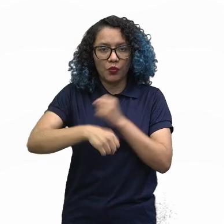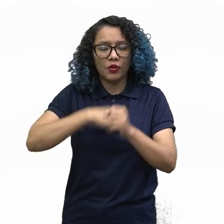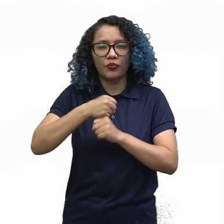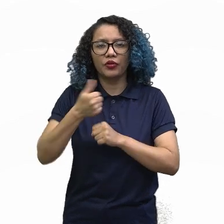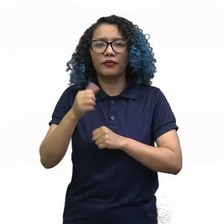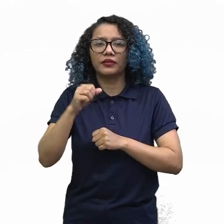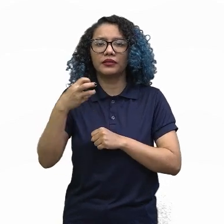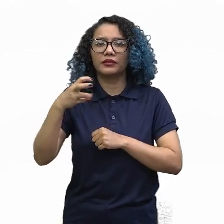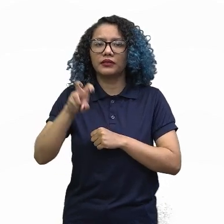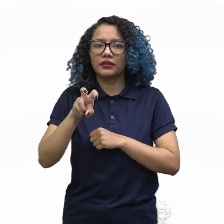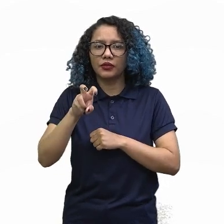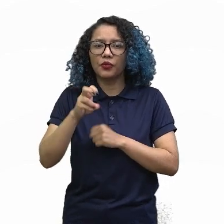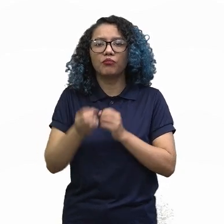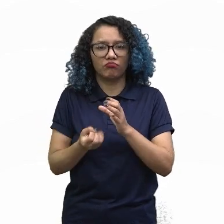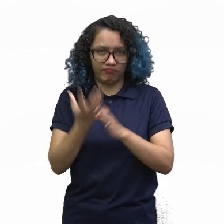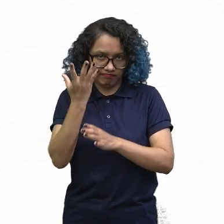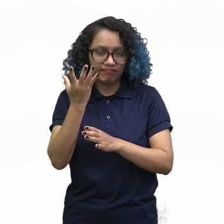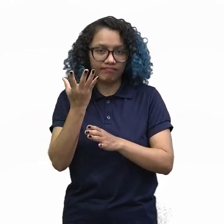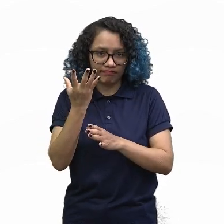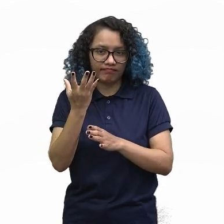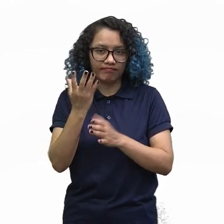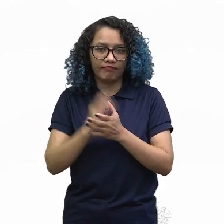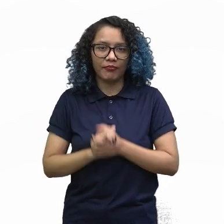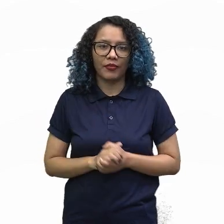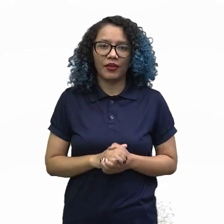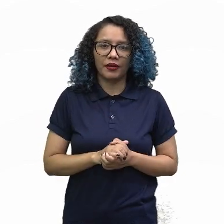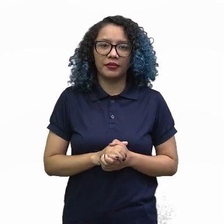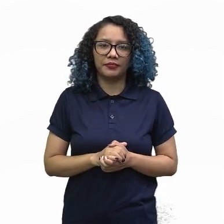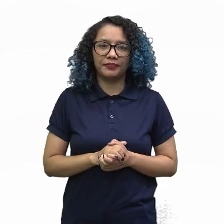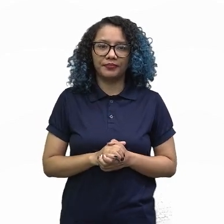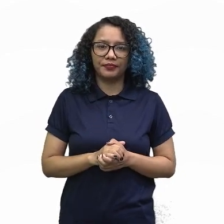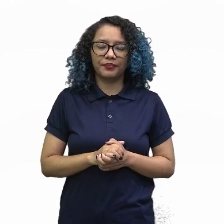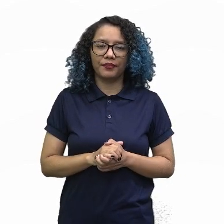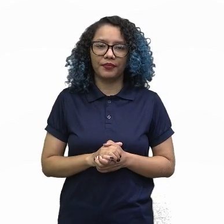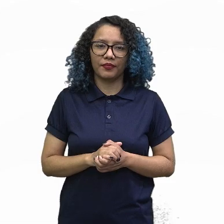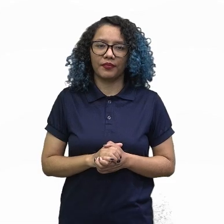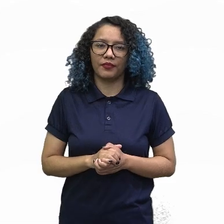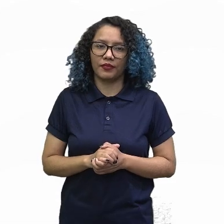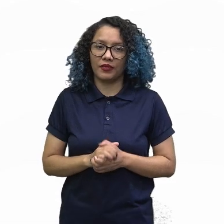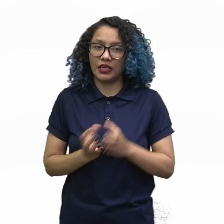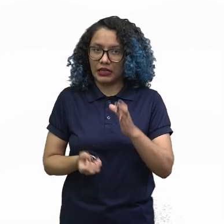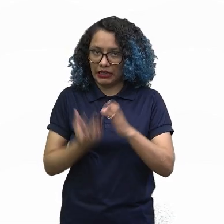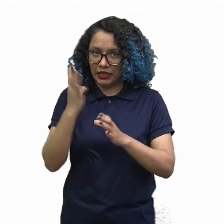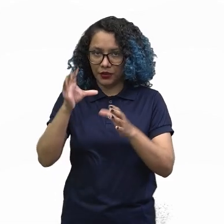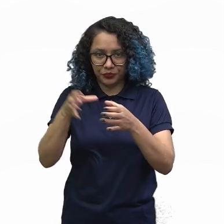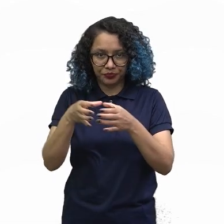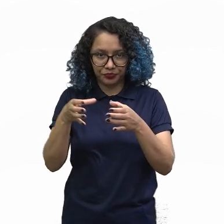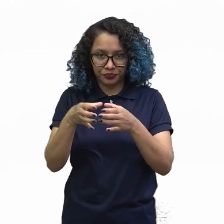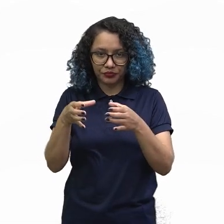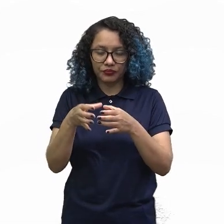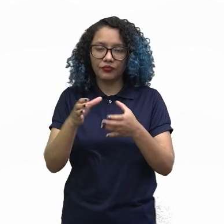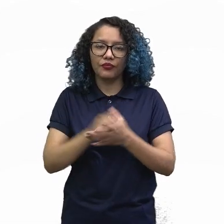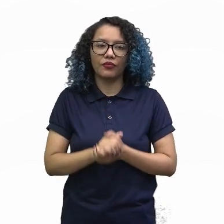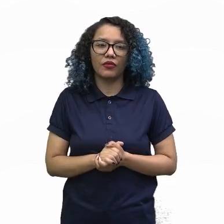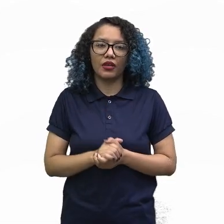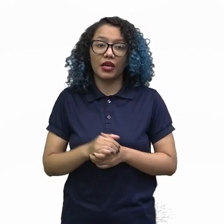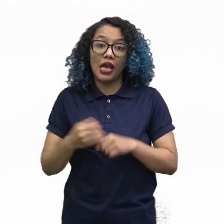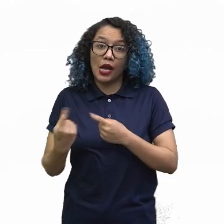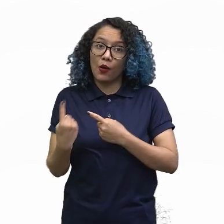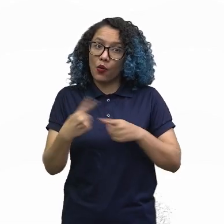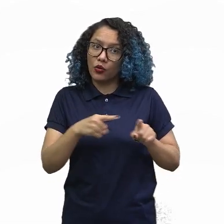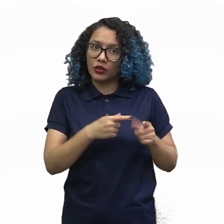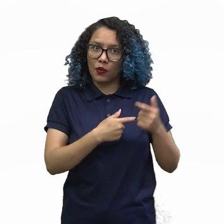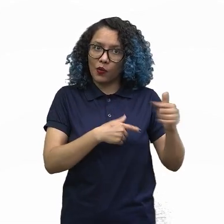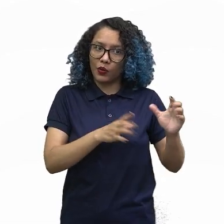1935, ela foi fundada, né? O ano de 1935 é quando eles fundam a ANL, uma oposição